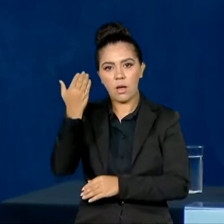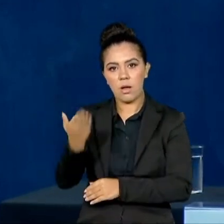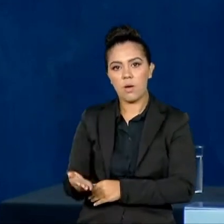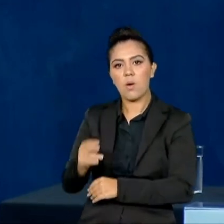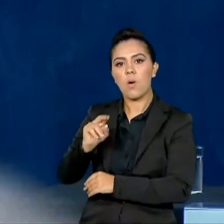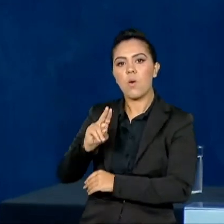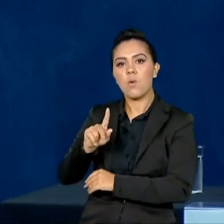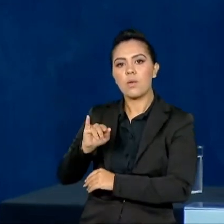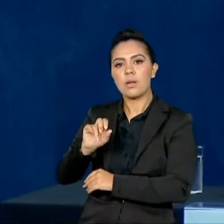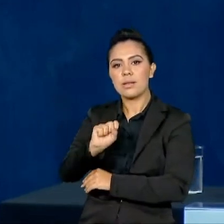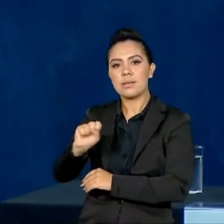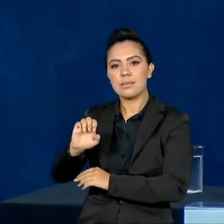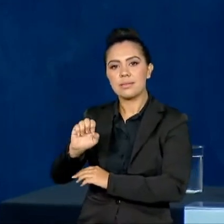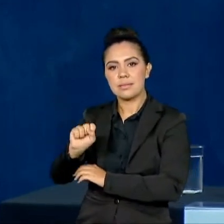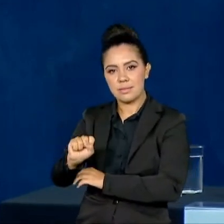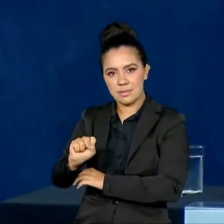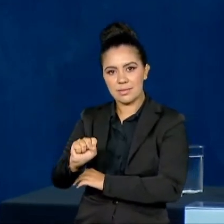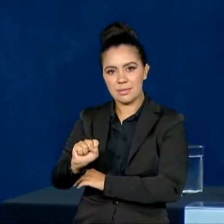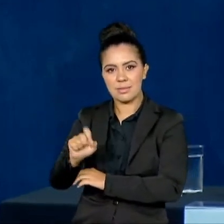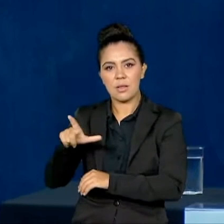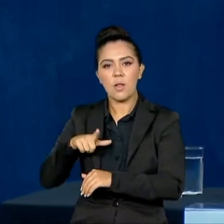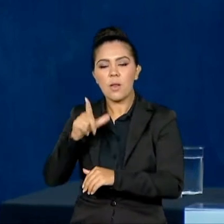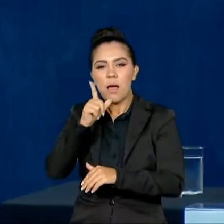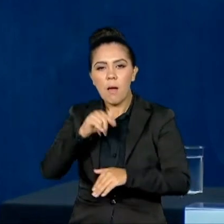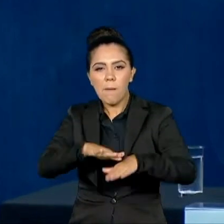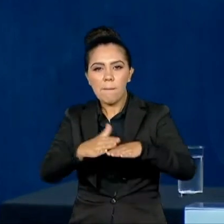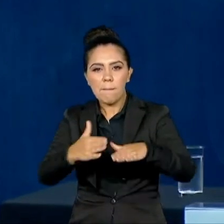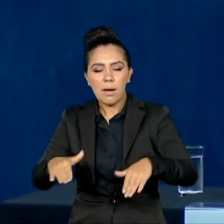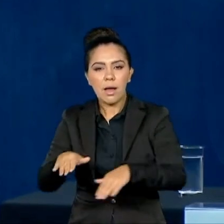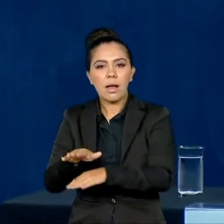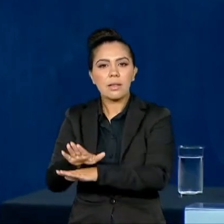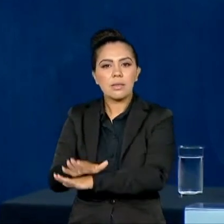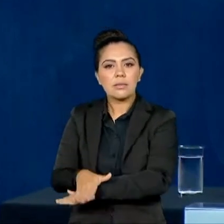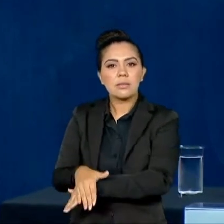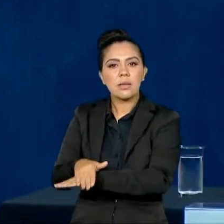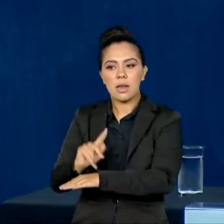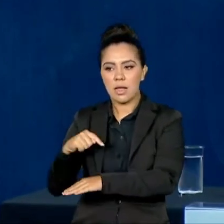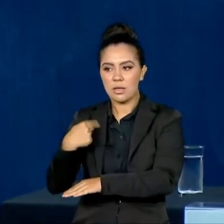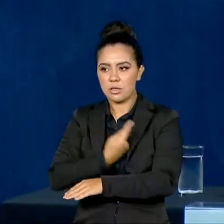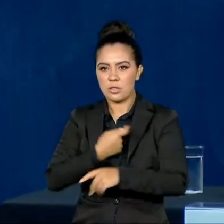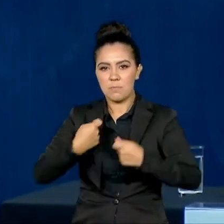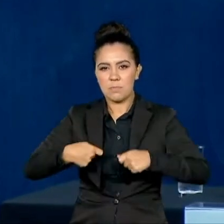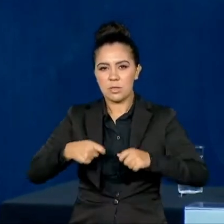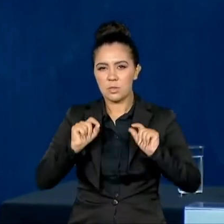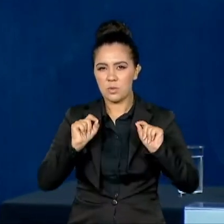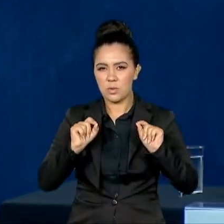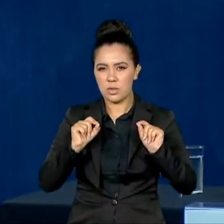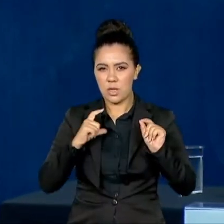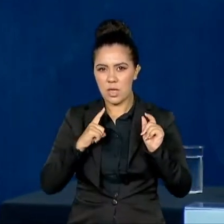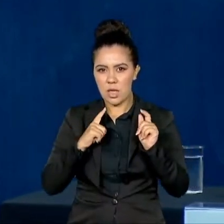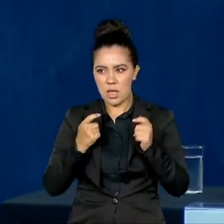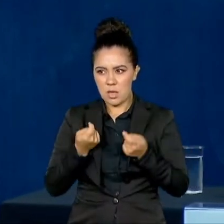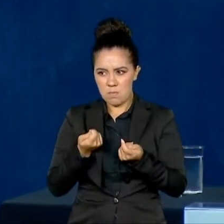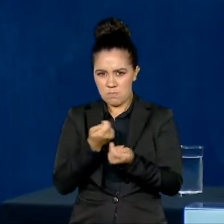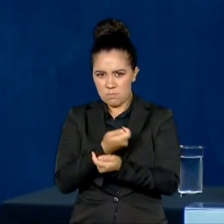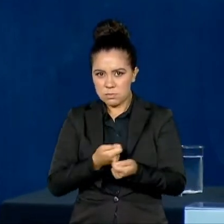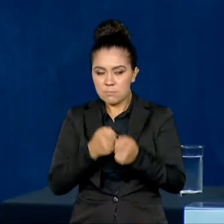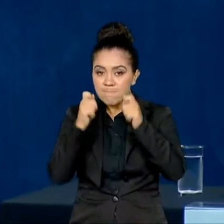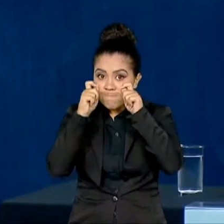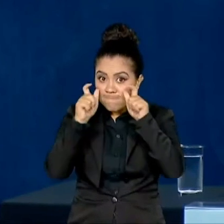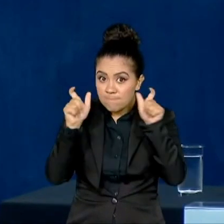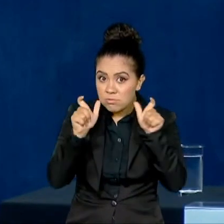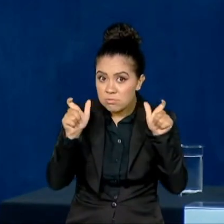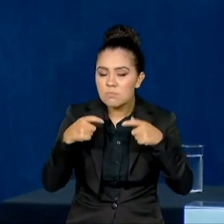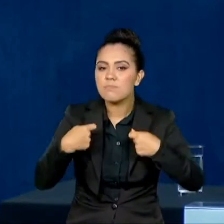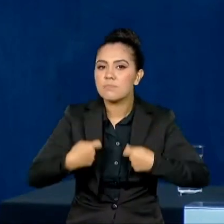das sereias sedutoras e capciosas, devemos estar aferrolhados a um mastro forte, no nosso